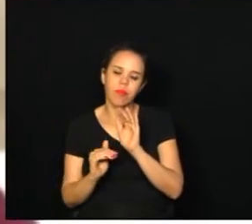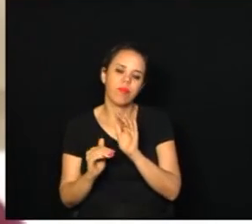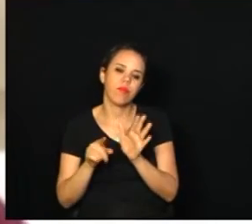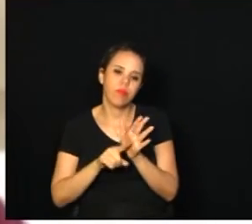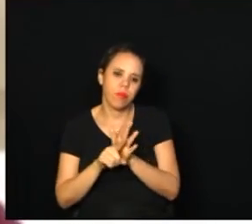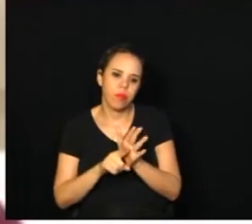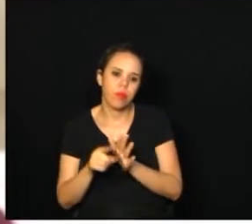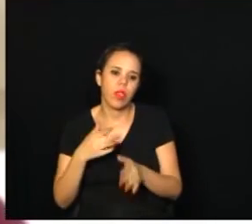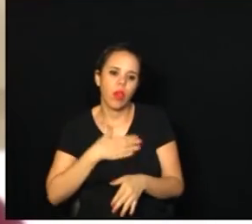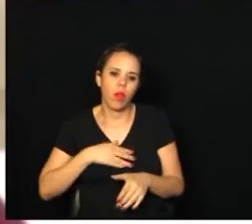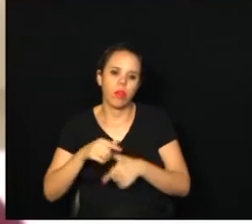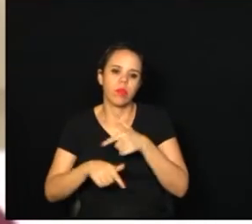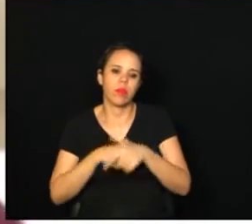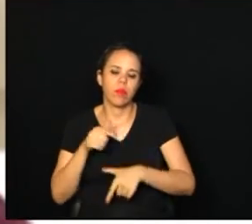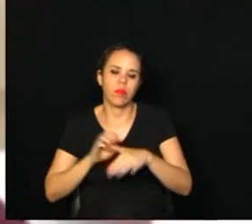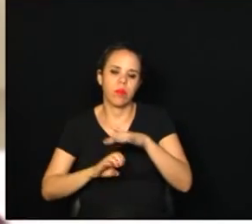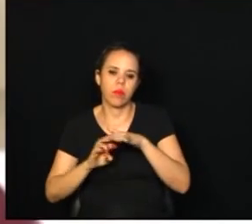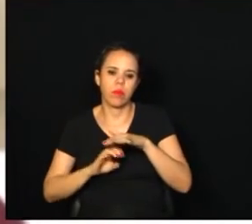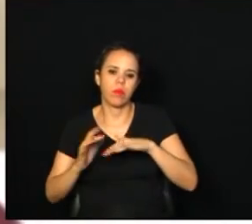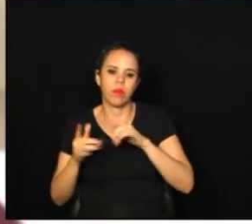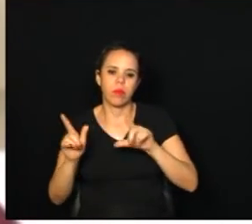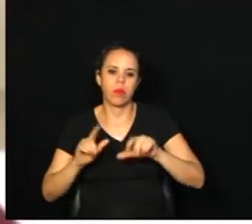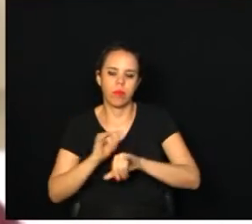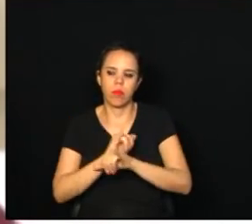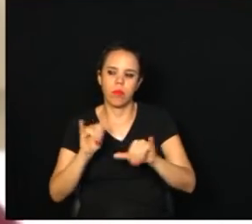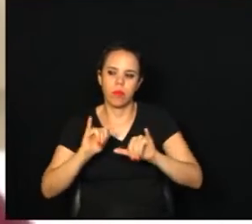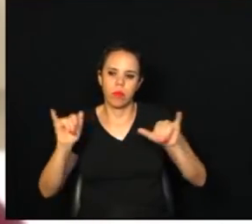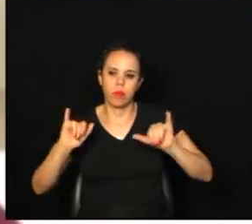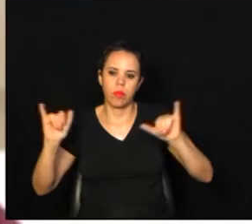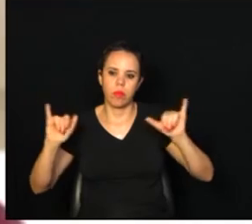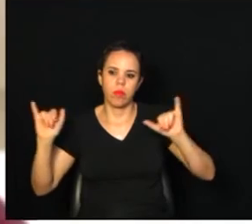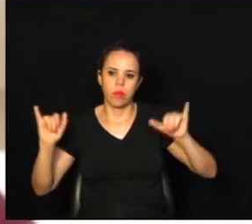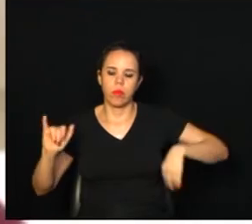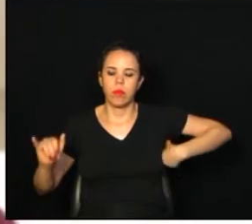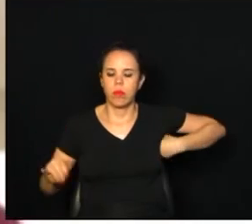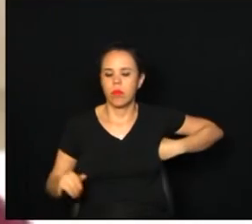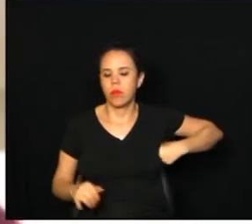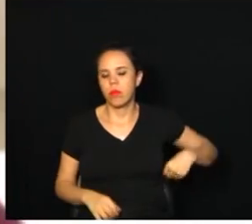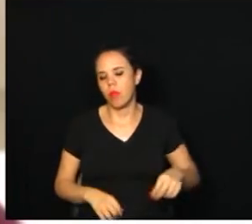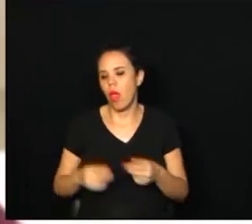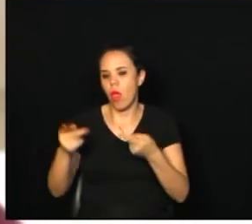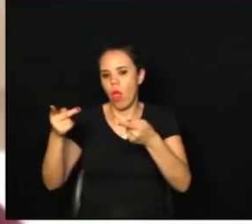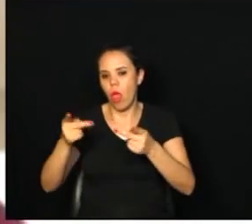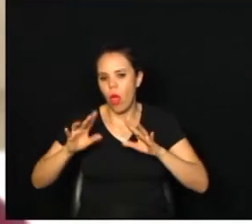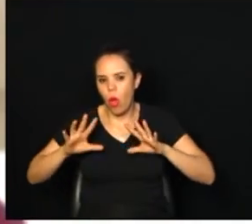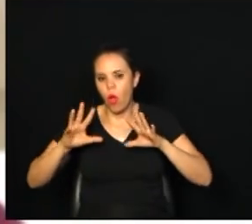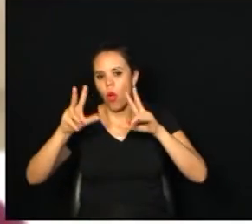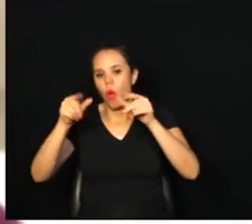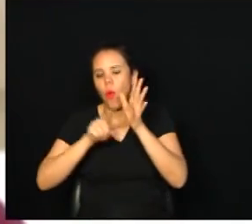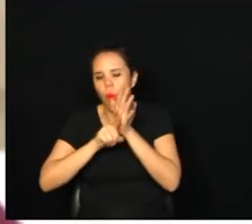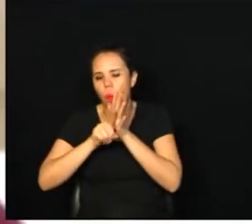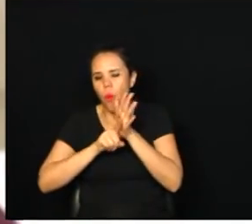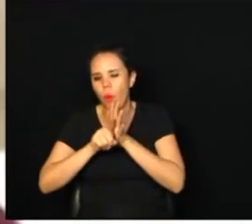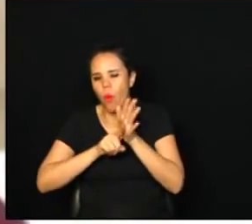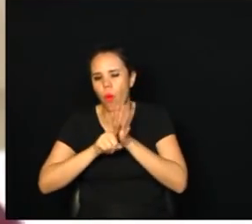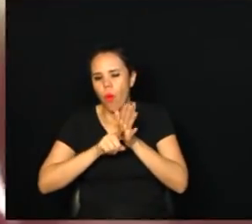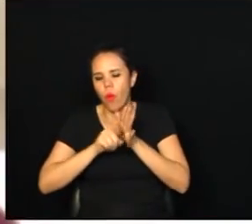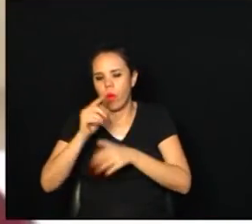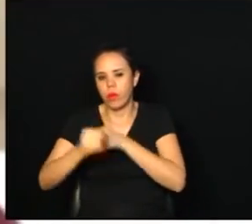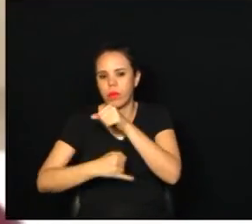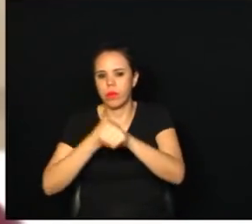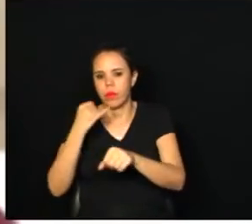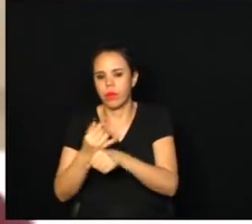bebê tem um risco maior de ter dado esse cromossomo, e sim. Então, principalmente as meninas, filhas de mãe